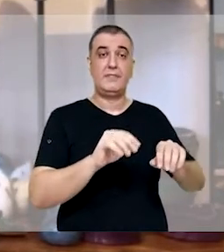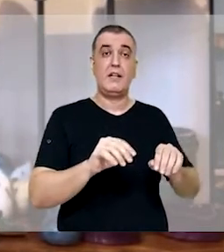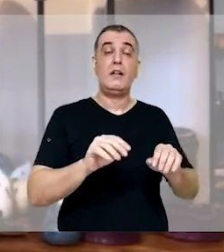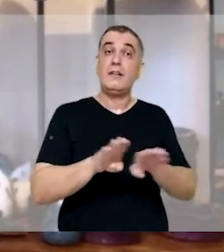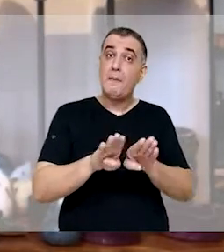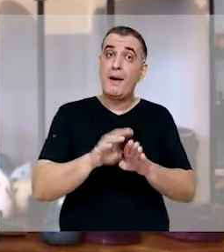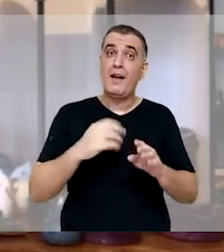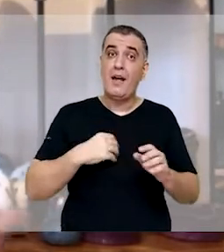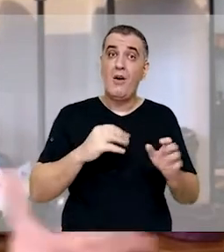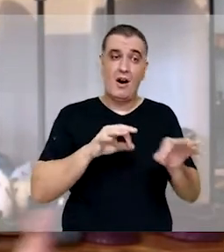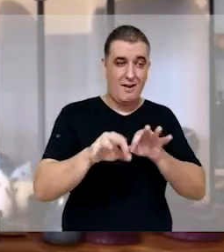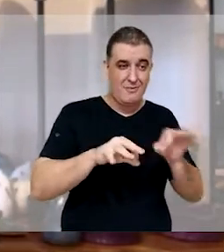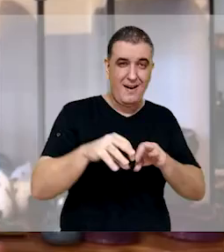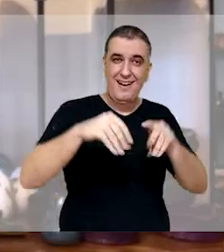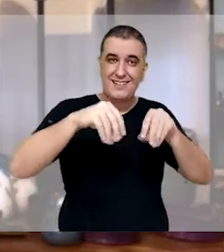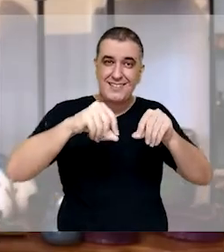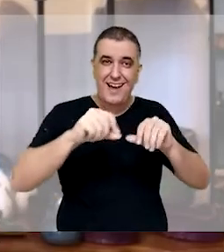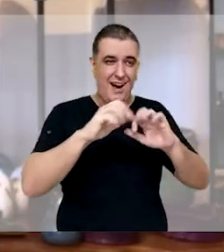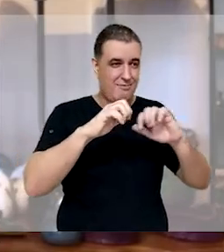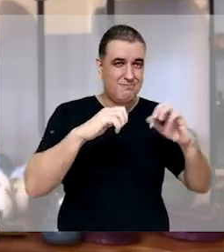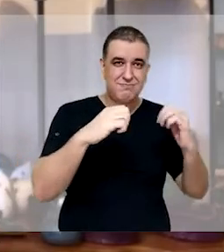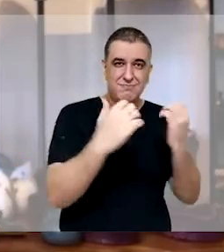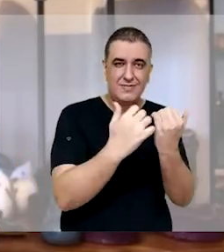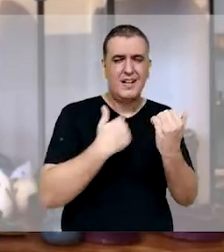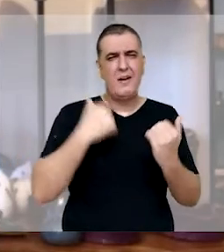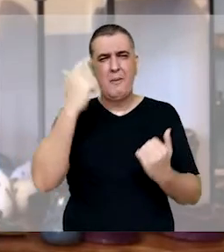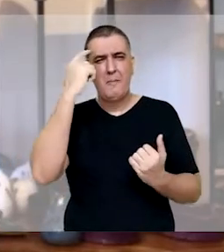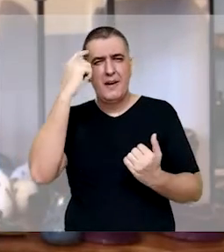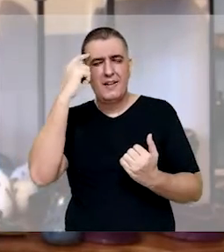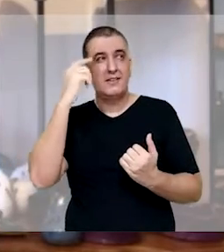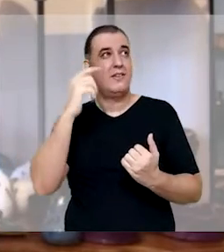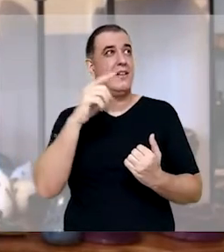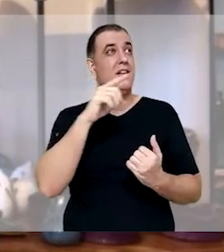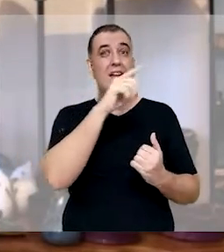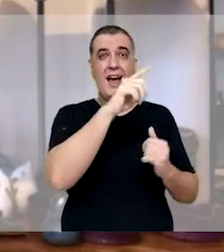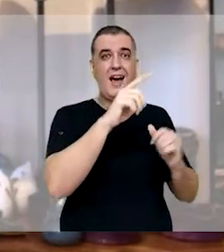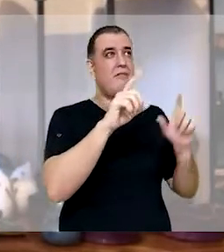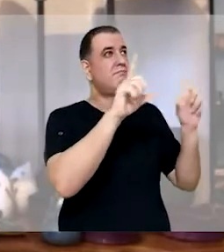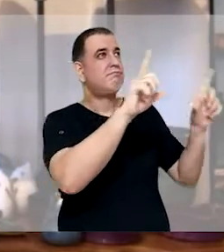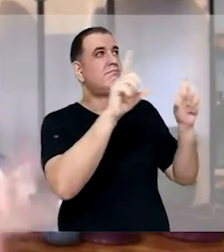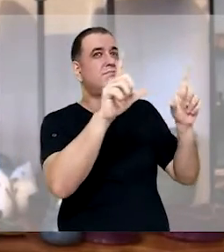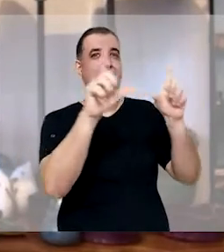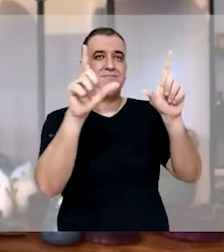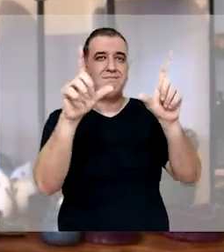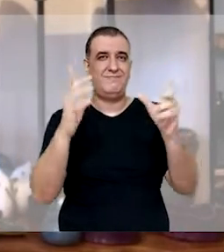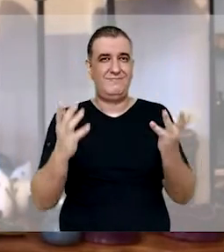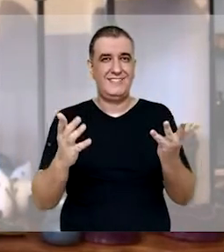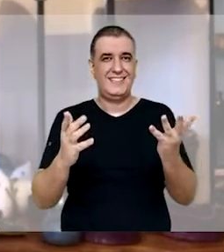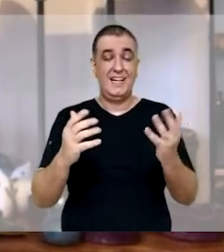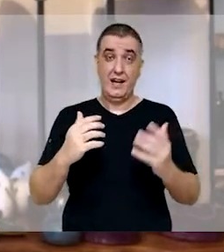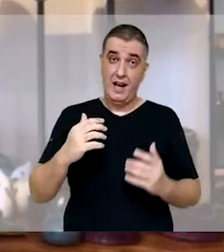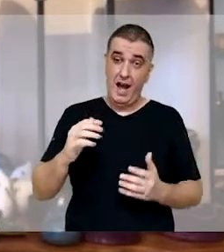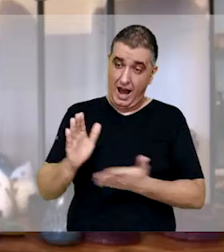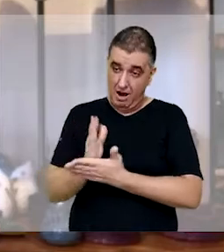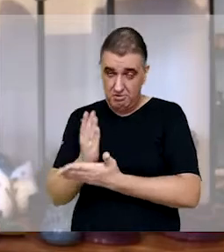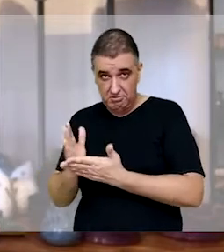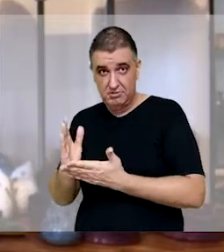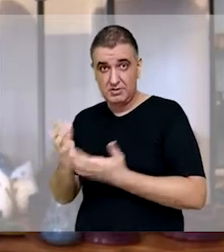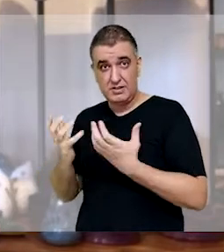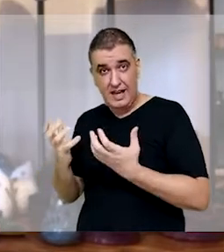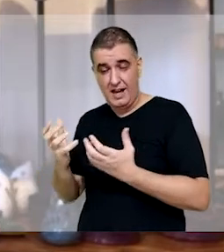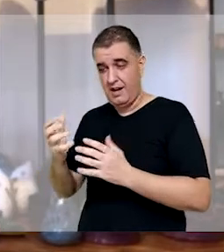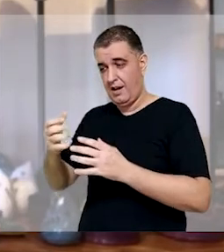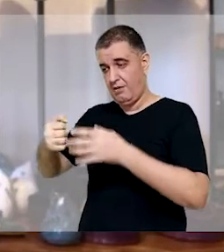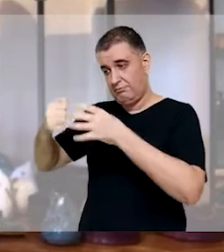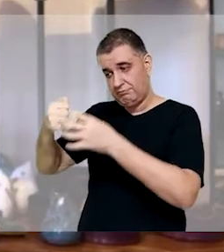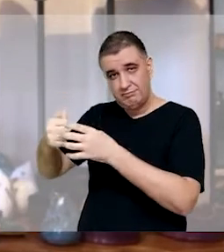Eu nunca comecei com utilitários. A maioria das pessoas, elas caminham, eu quero fazer copo, eu quero xícara, porque eu quero vender. Eu queria